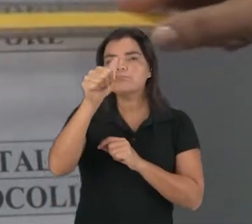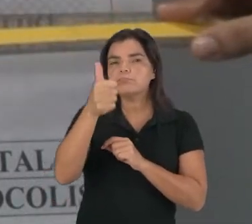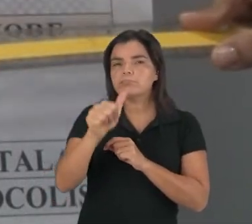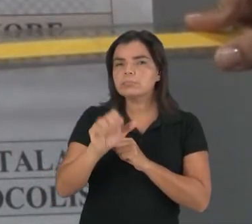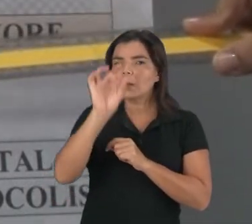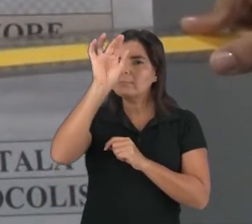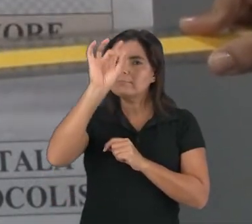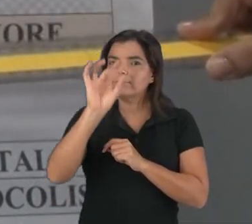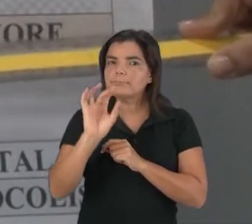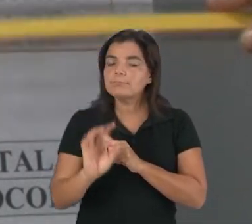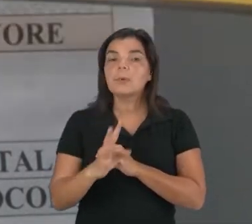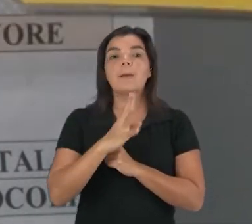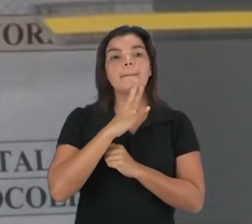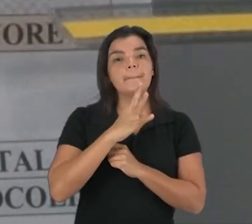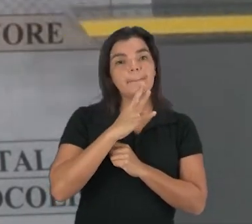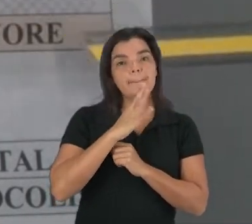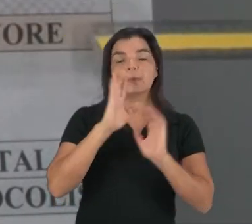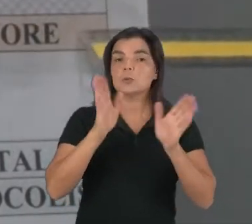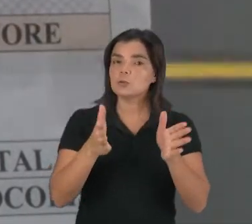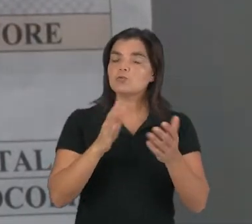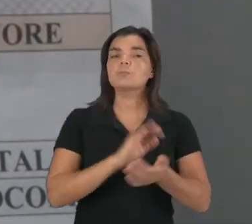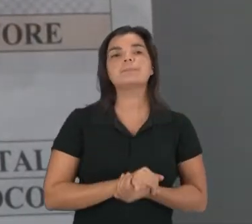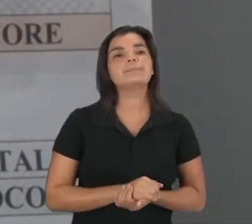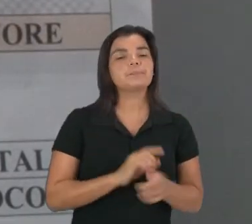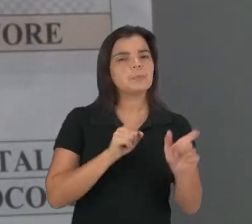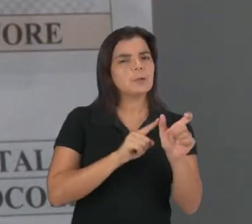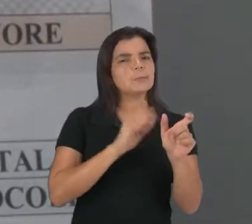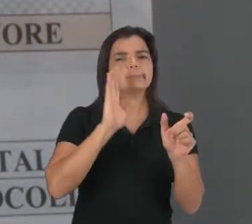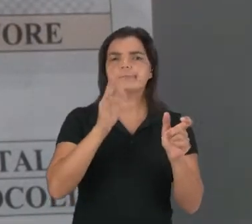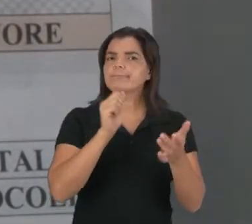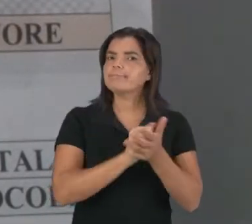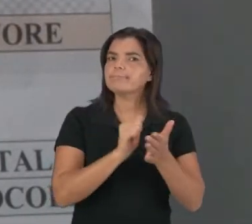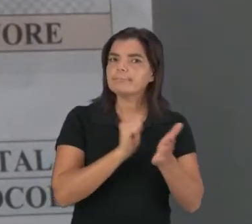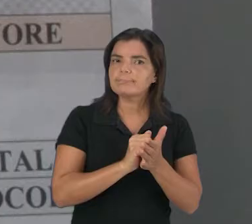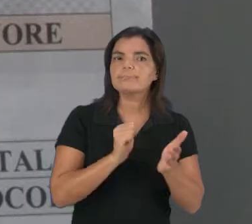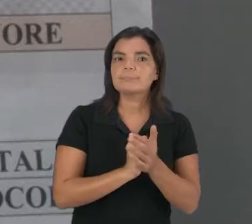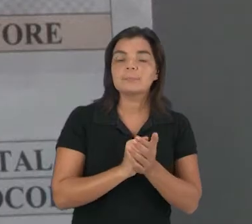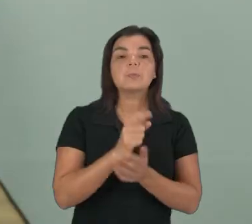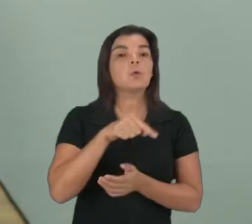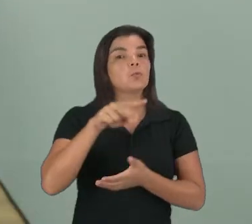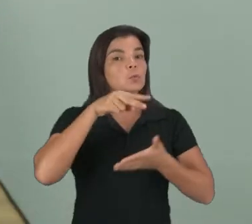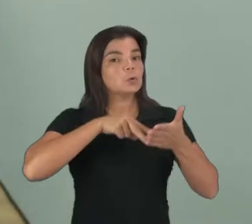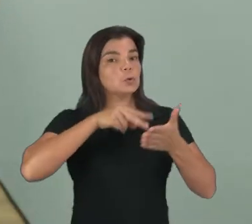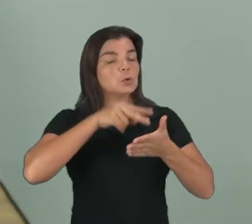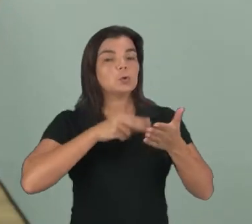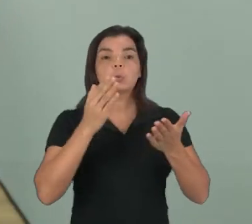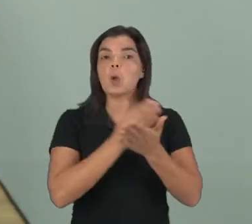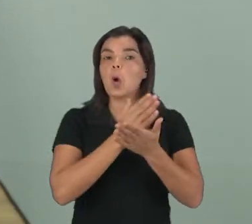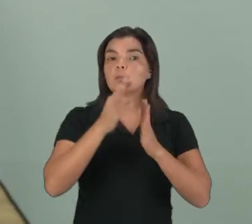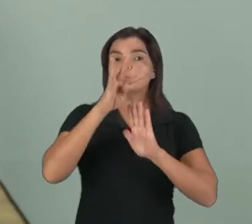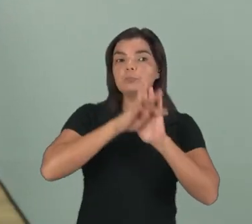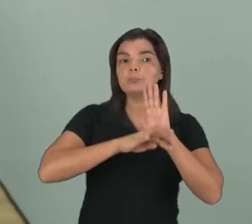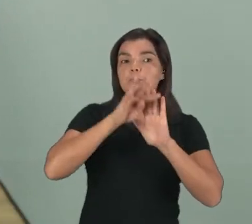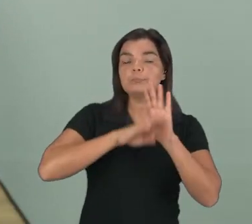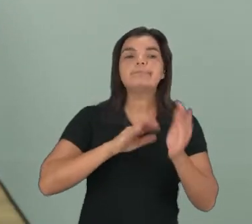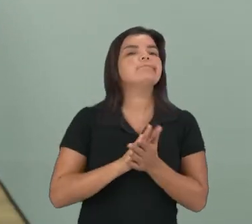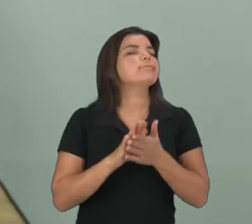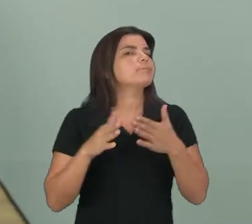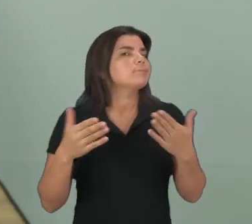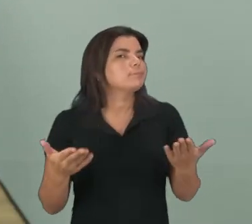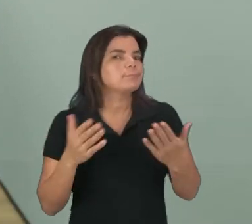dessas palavras você já conhece, você já escreveu, você já leu em algum texto. E